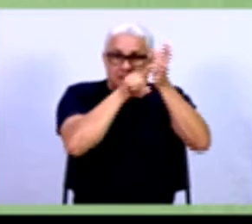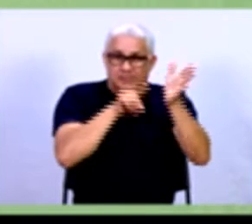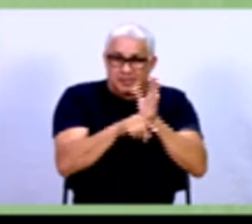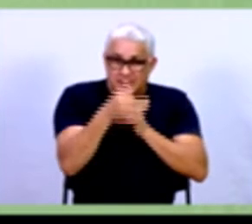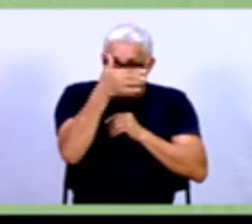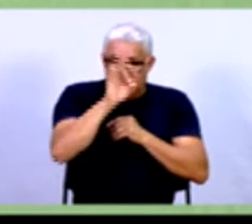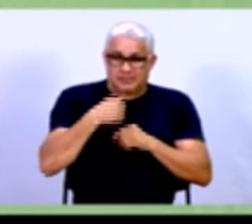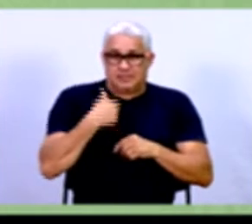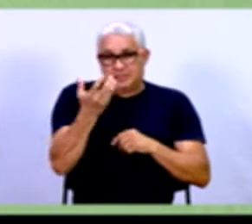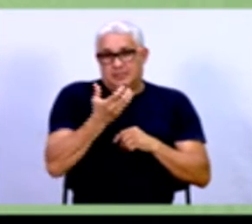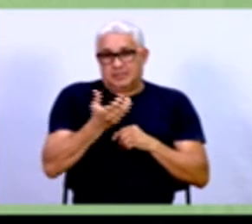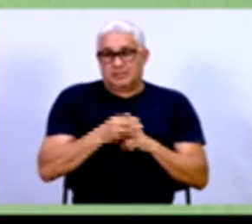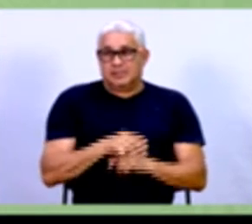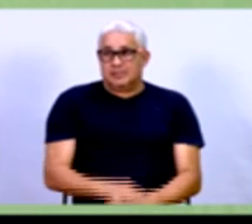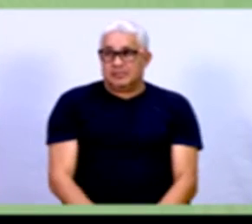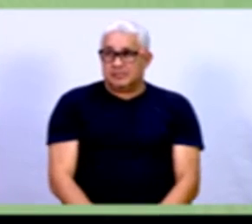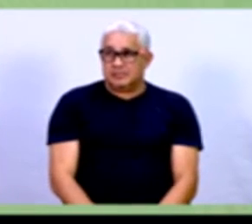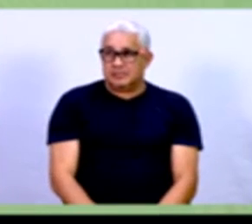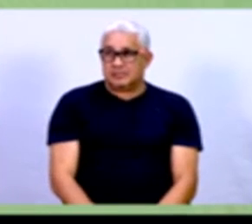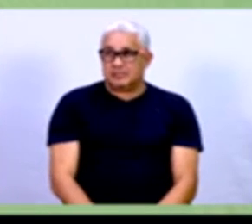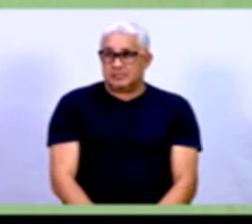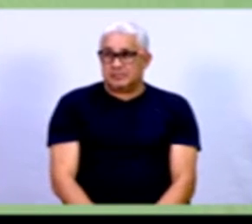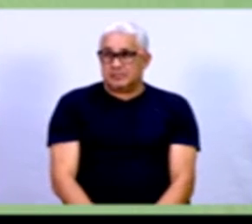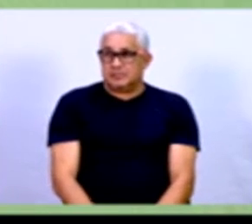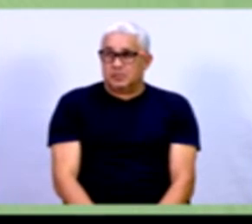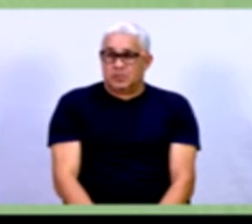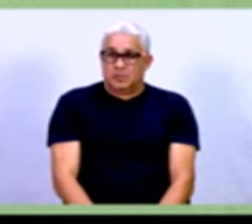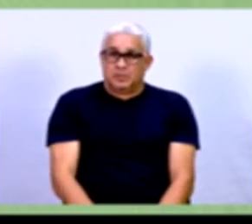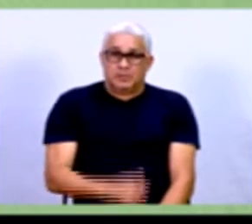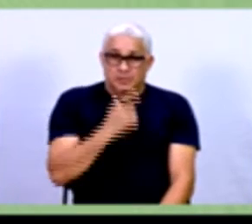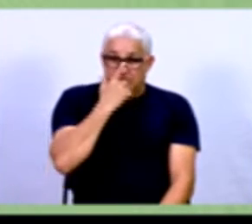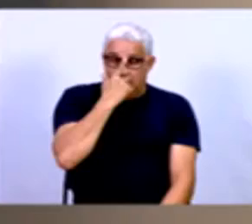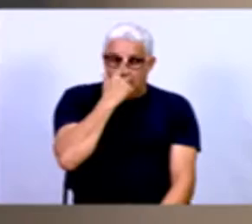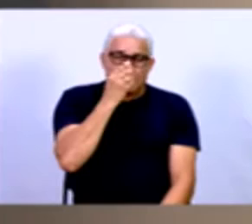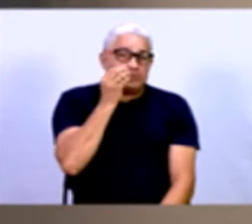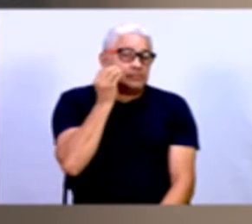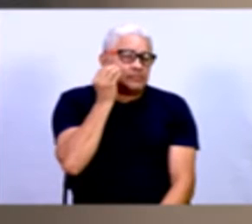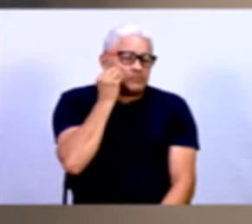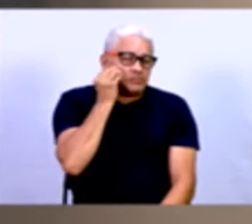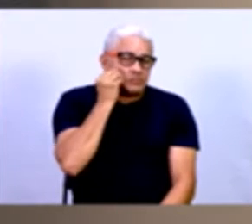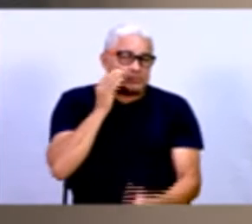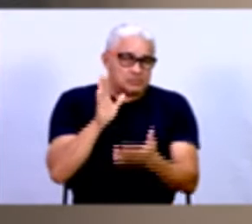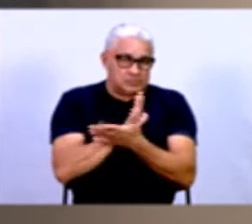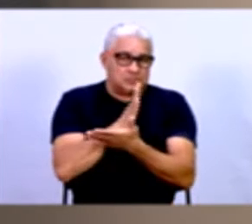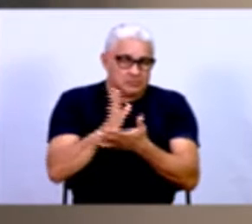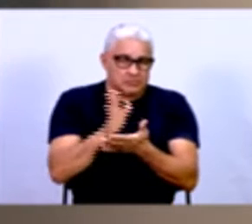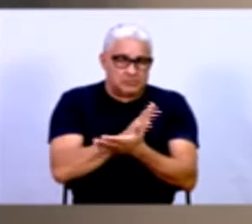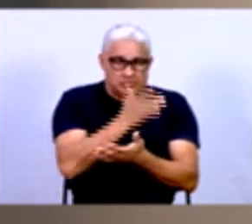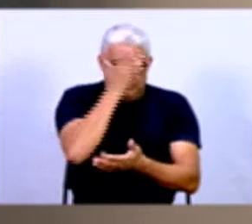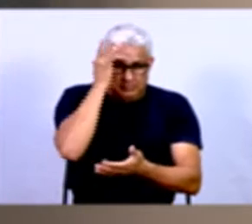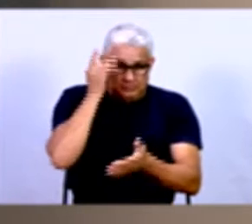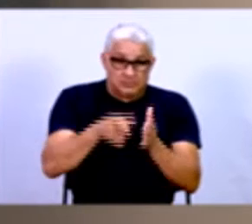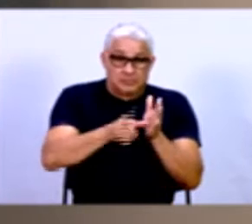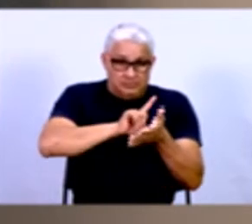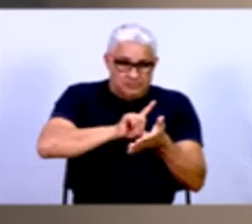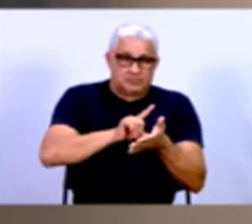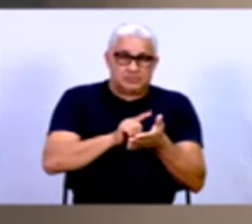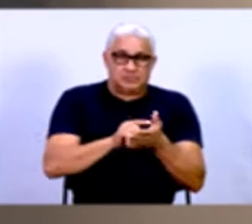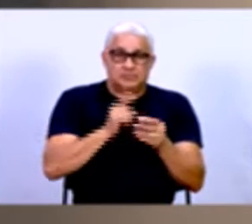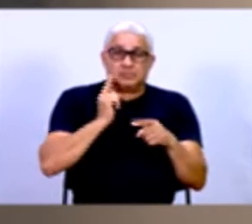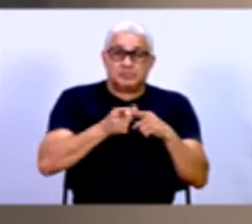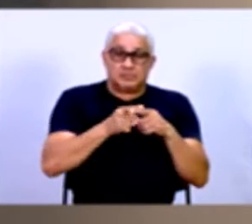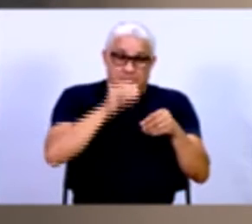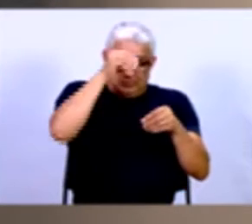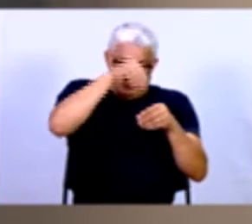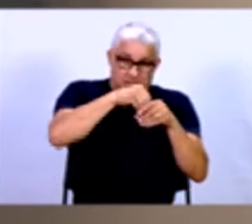e eu vou testar ele com algumas pessoas antes. Por quê? Porque dentro dessas